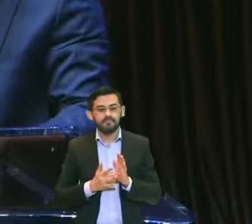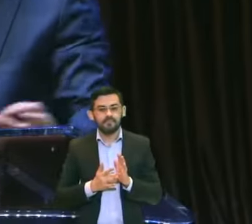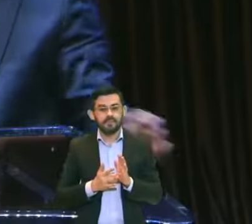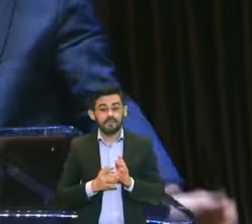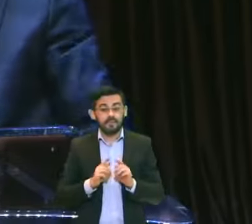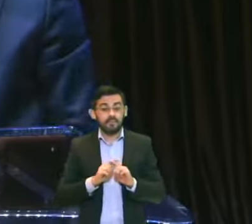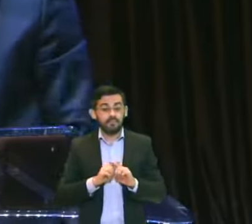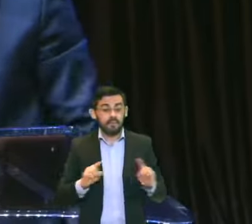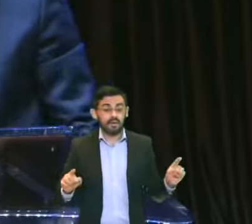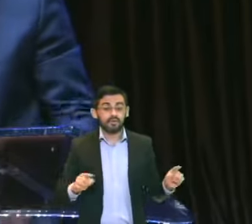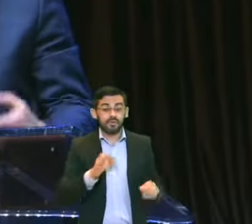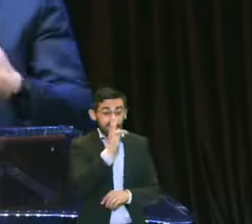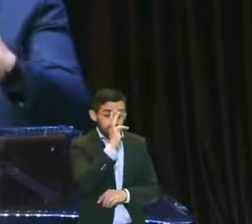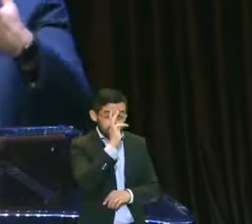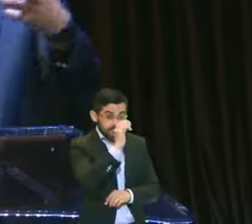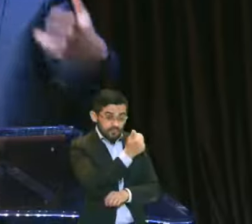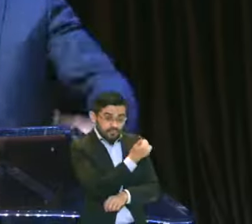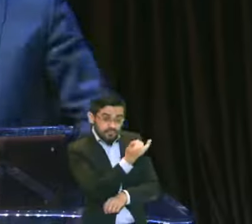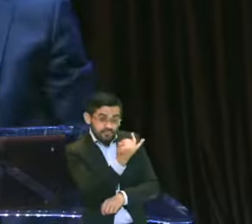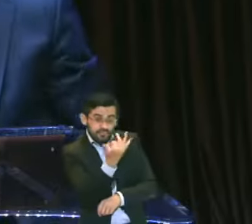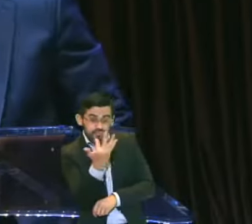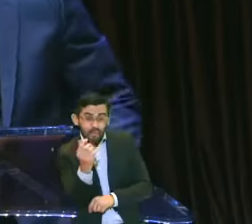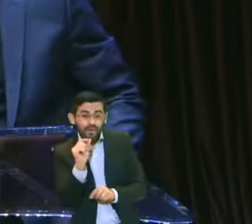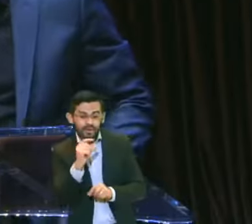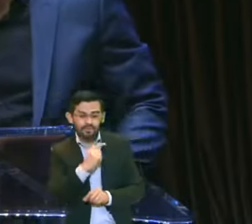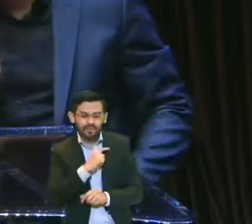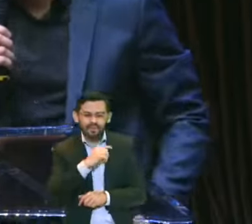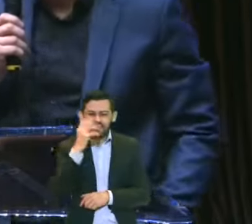o jardim tem a ver com criar beleza.